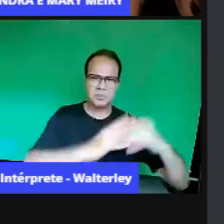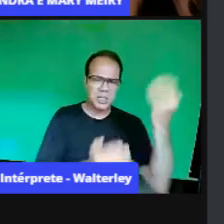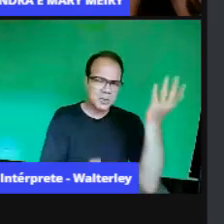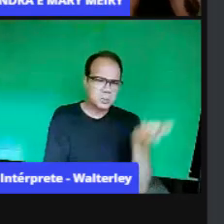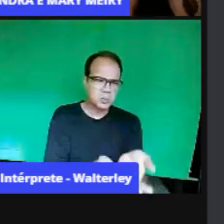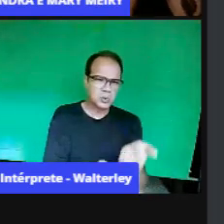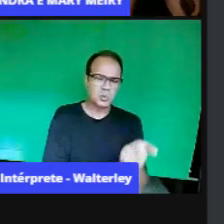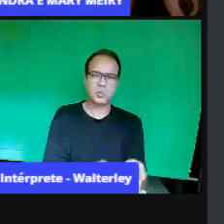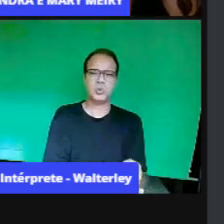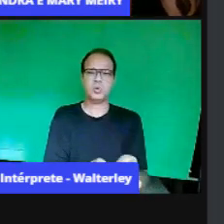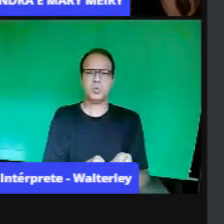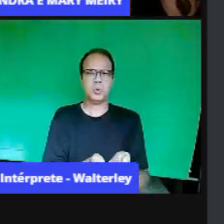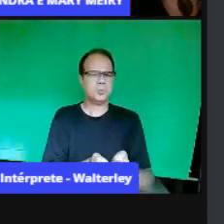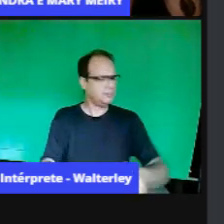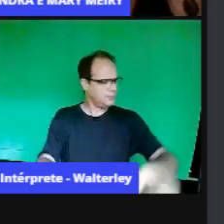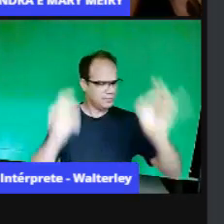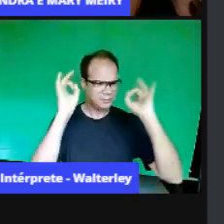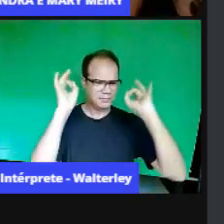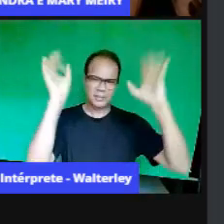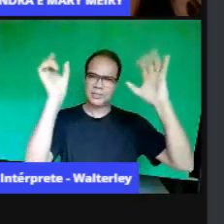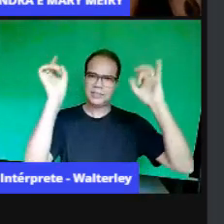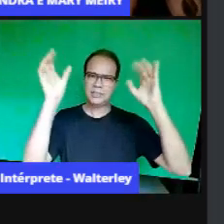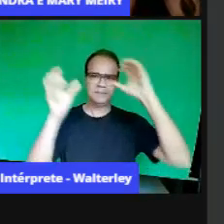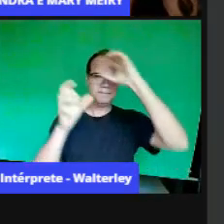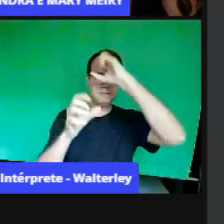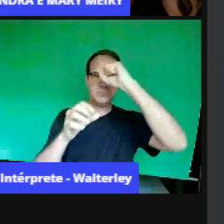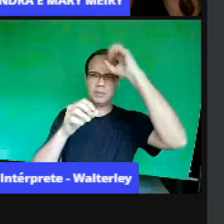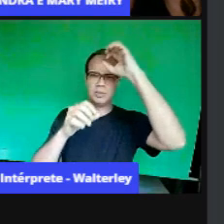nós trouxemos situações vivenciadas com